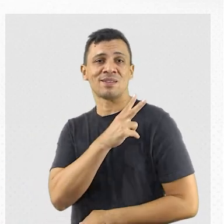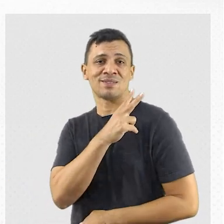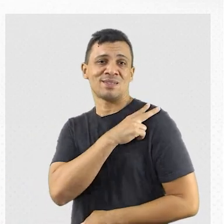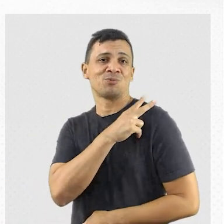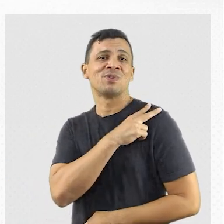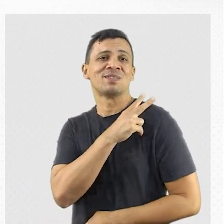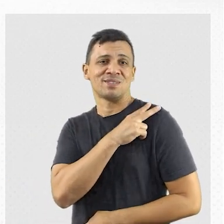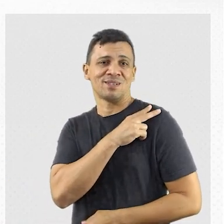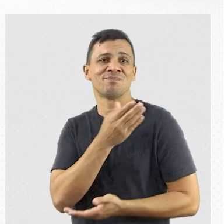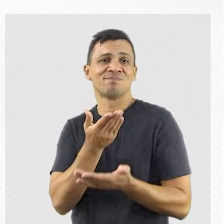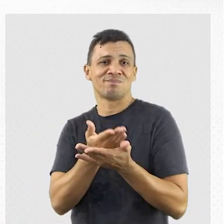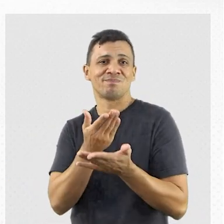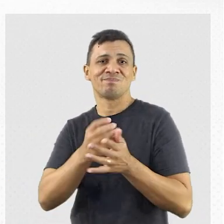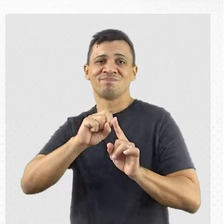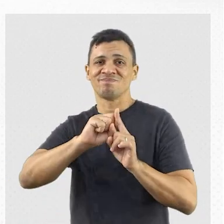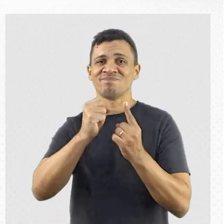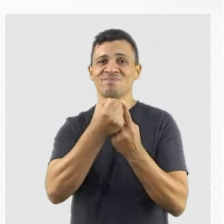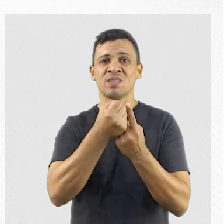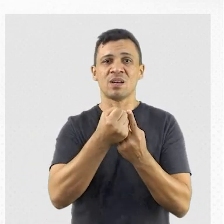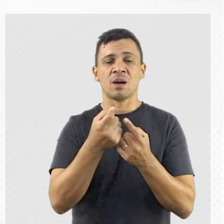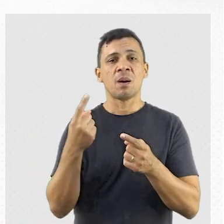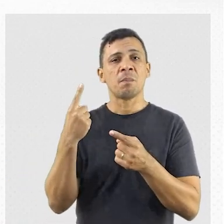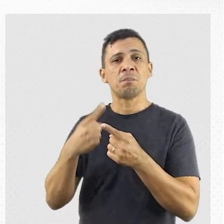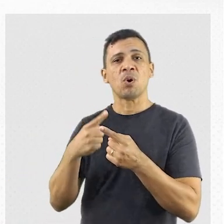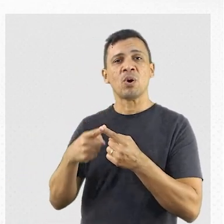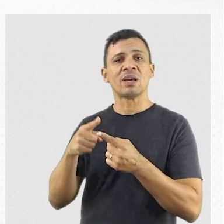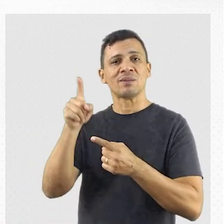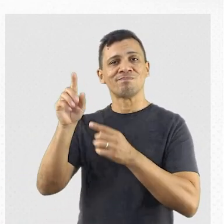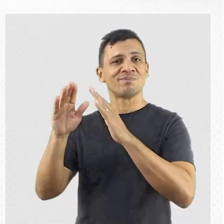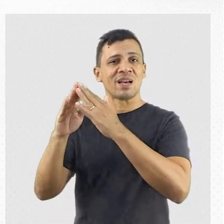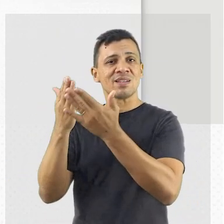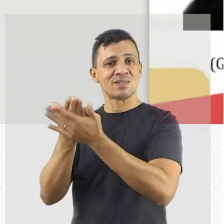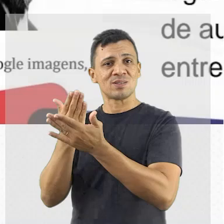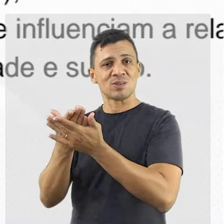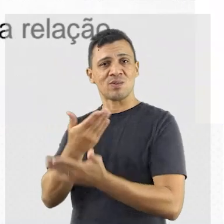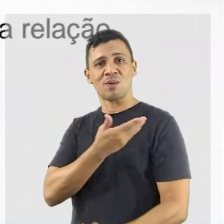é nada mais, nada menos do que as relações de interação.